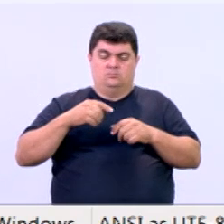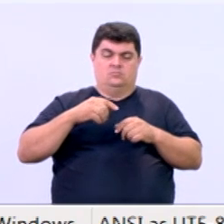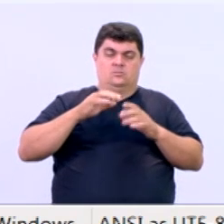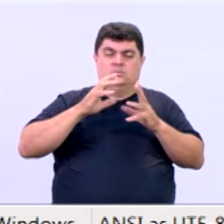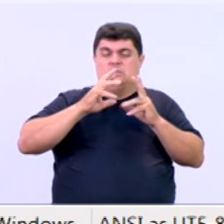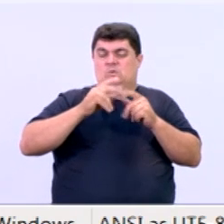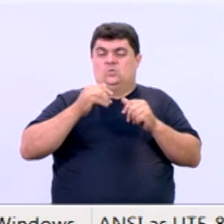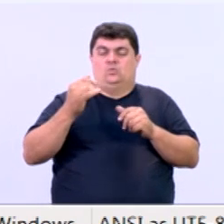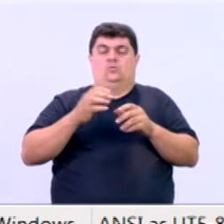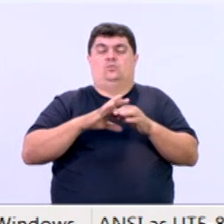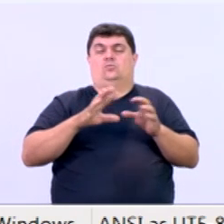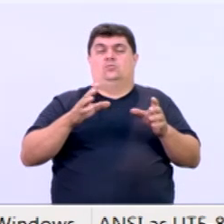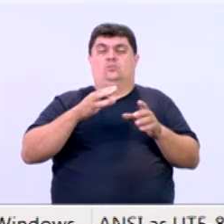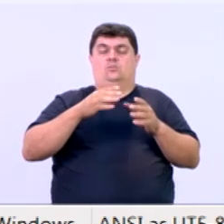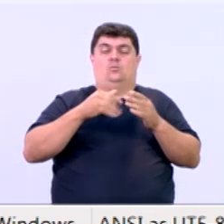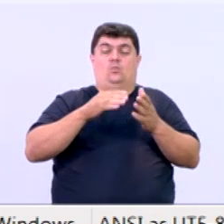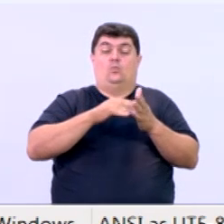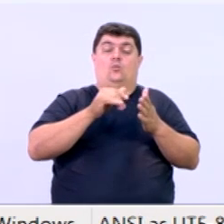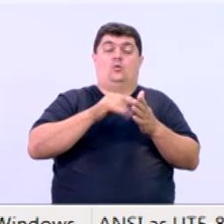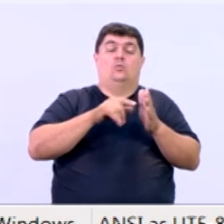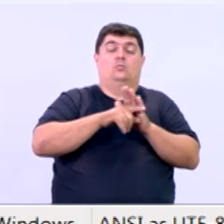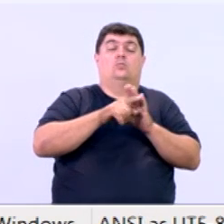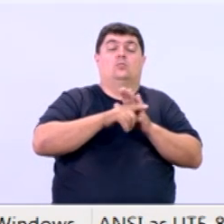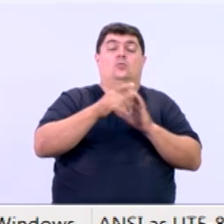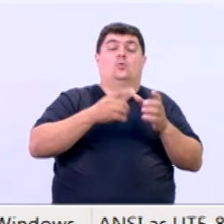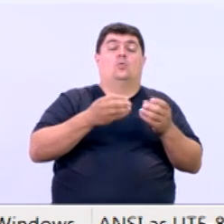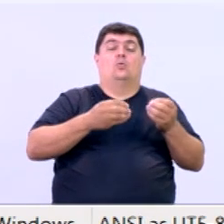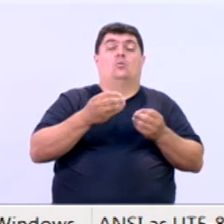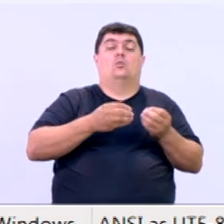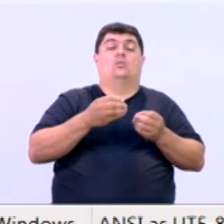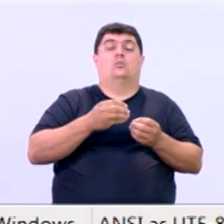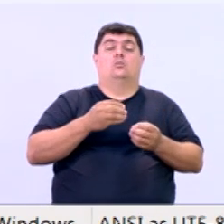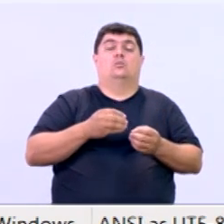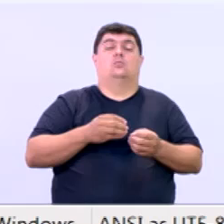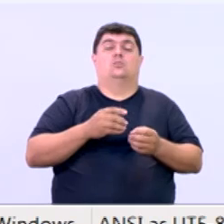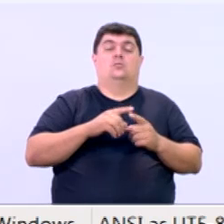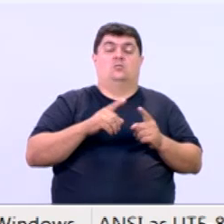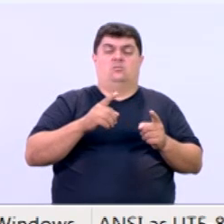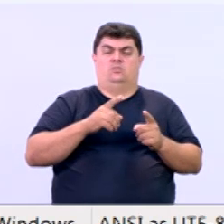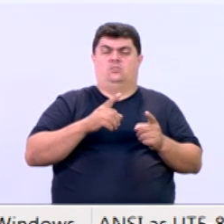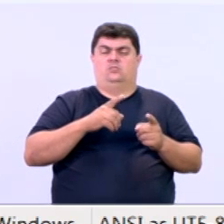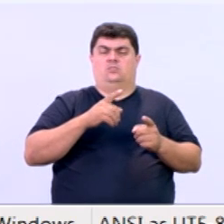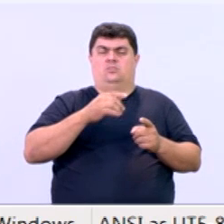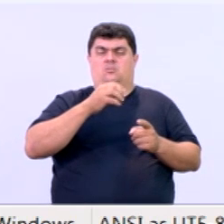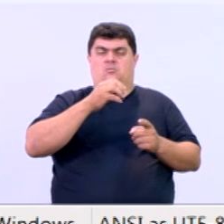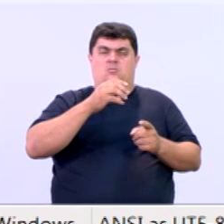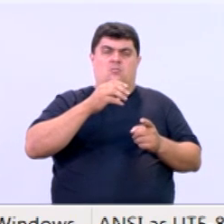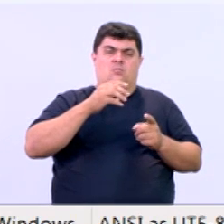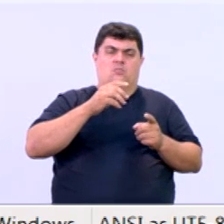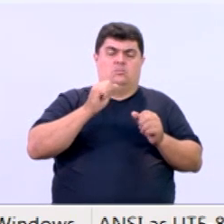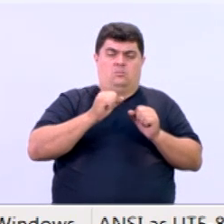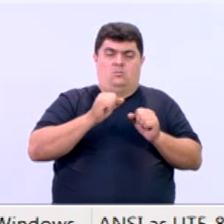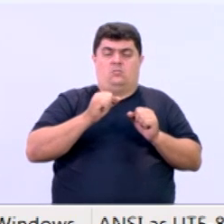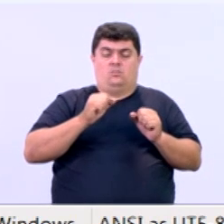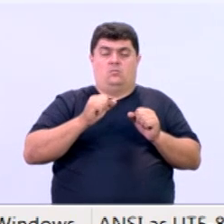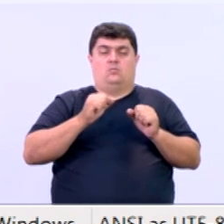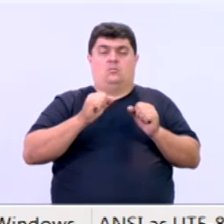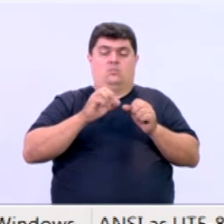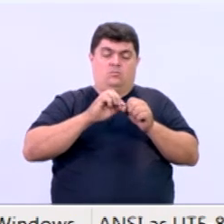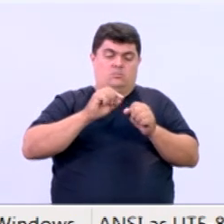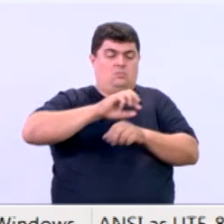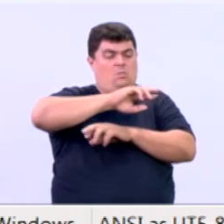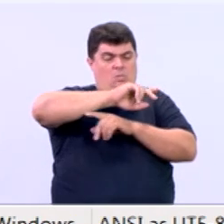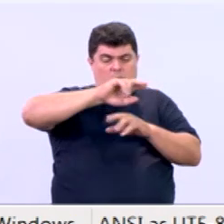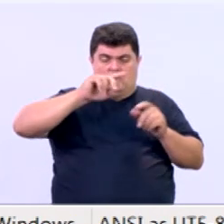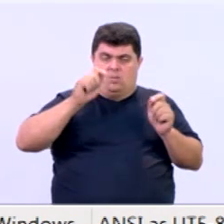está fazendo. São exemplos para você falar assim, a linguagem JavaScript me permite fazer